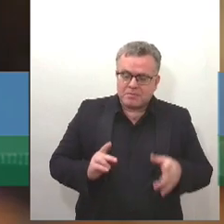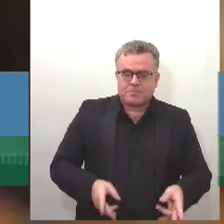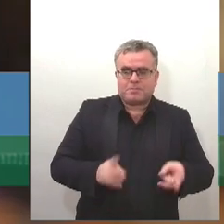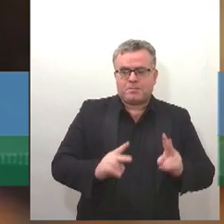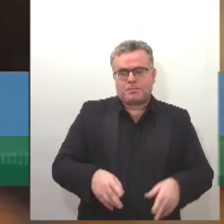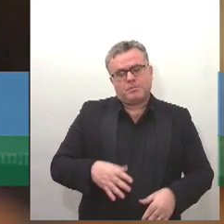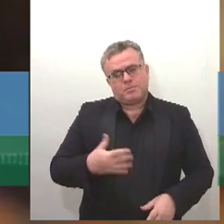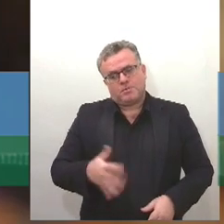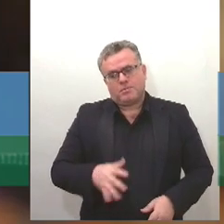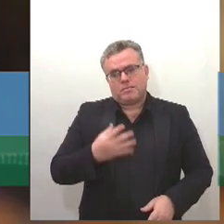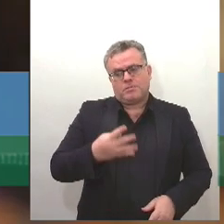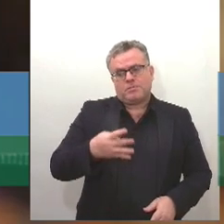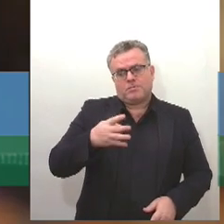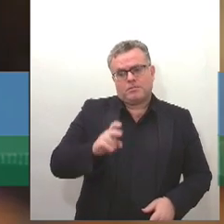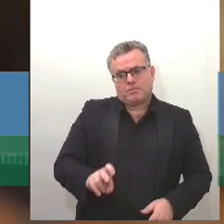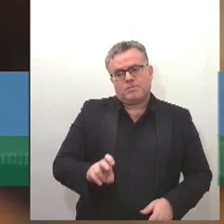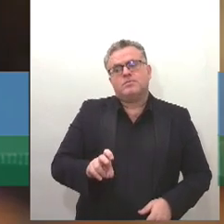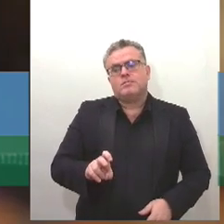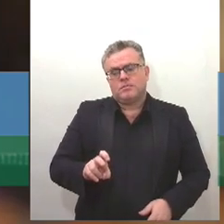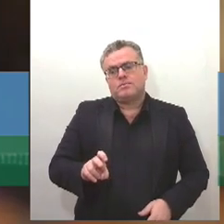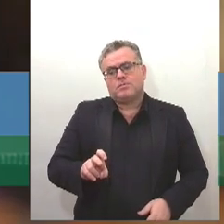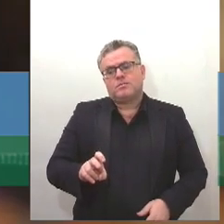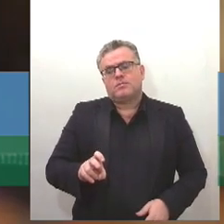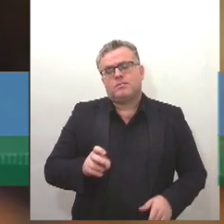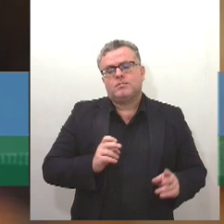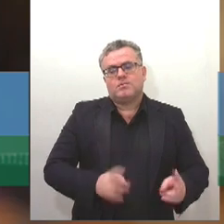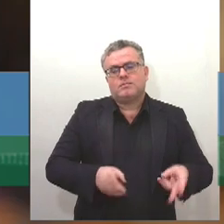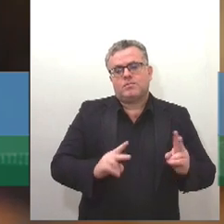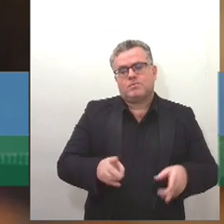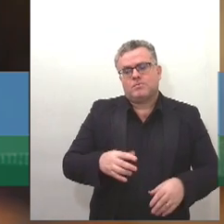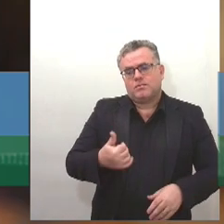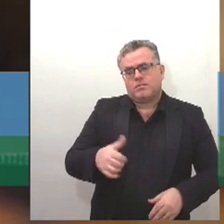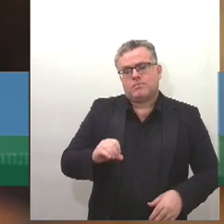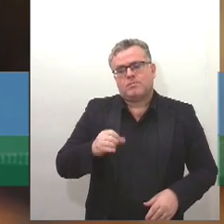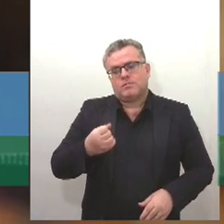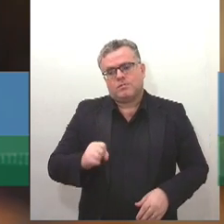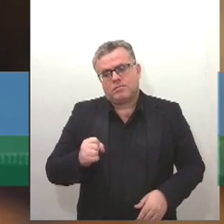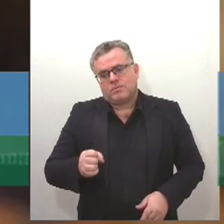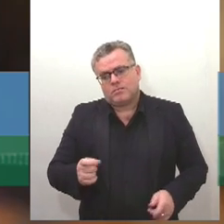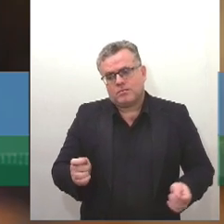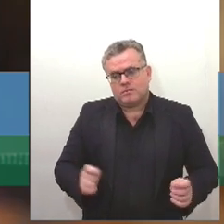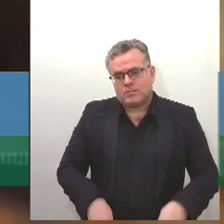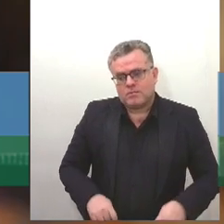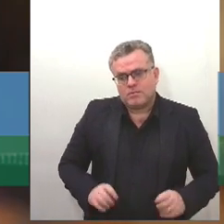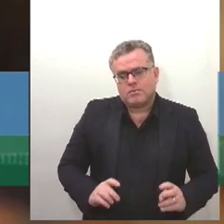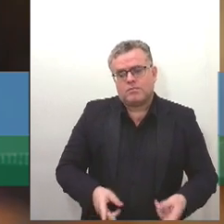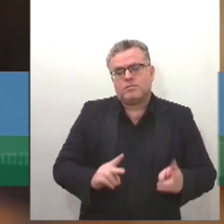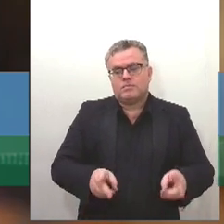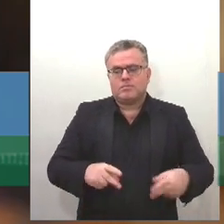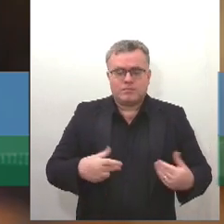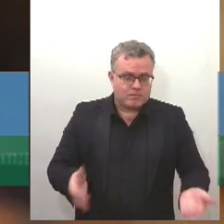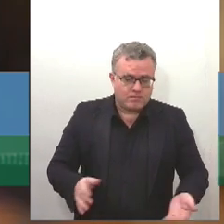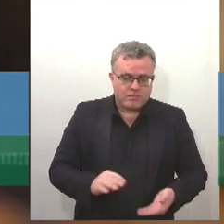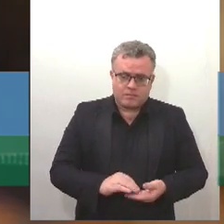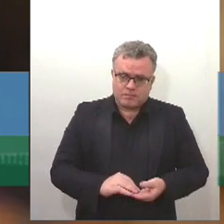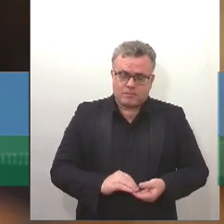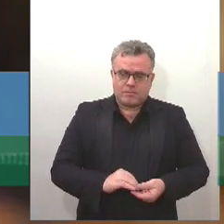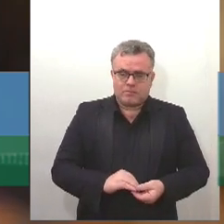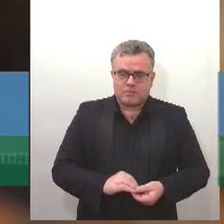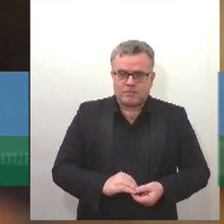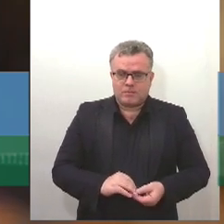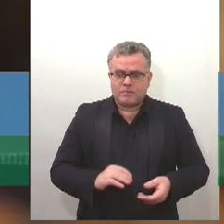terminando agora com o PLP 68 e os 108 que estão em debate eles caminham nessa